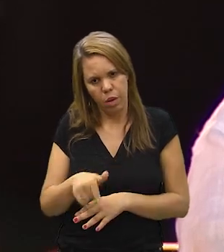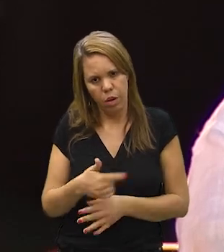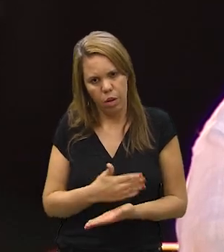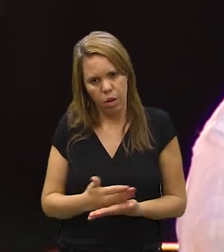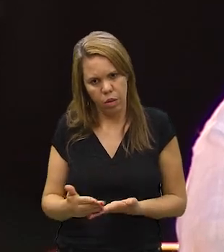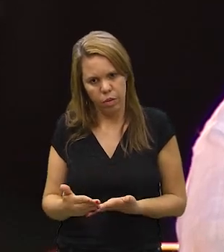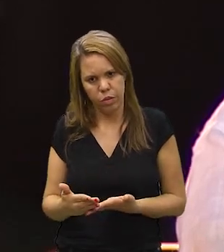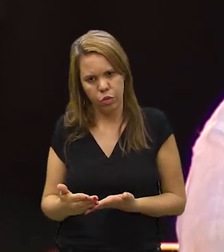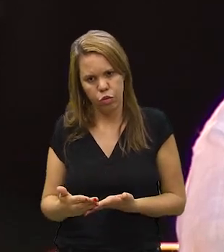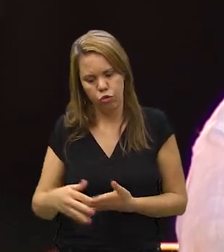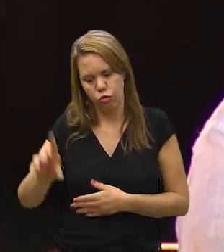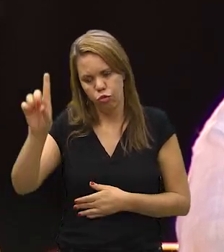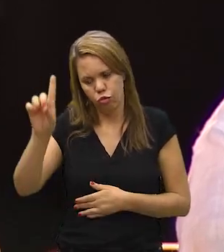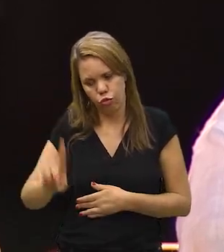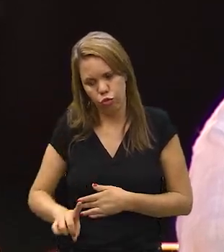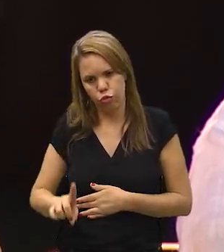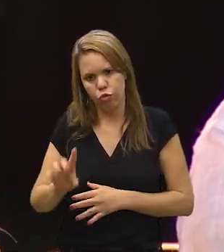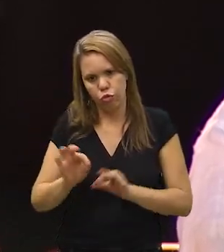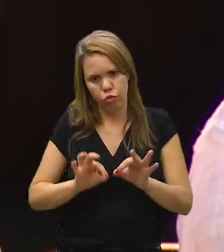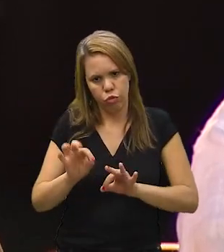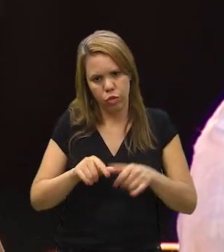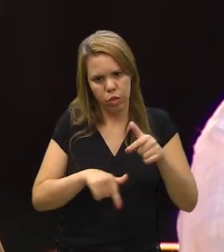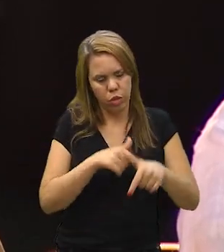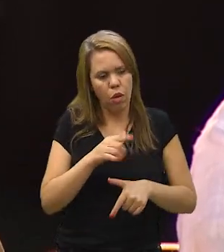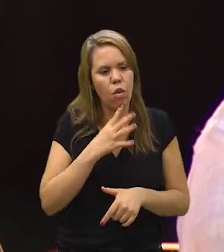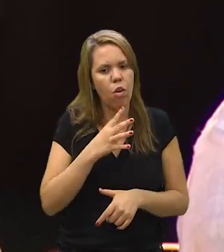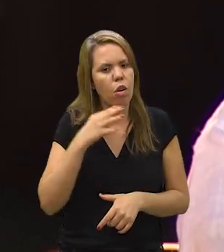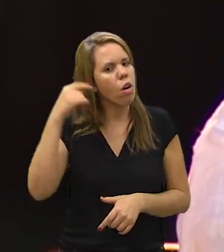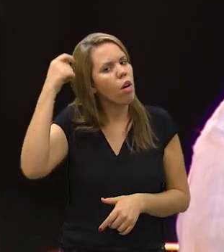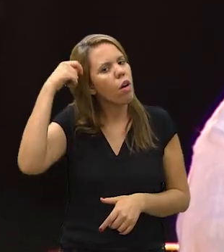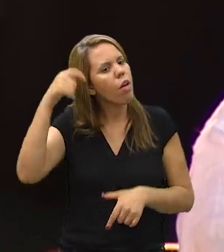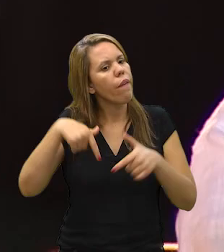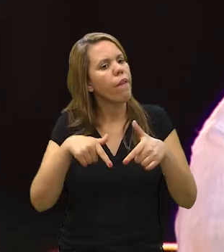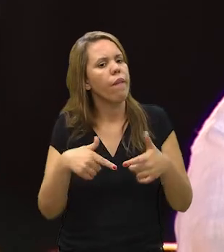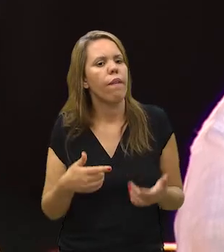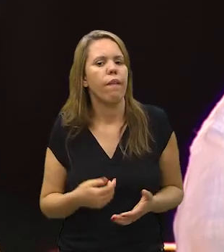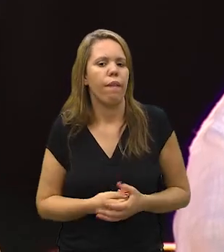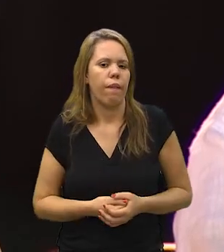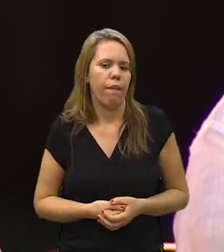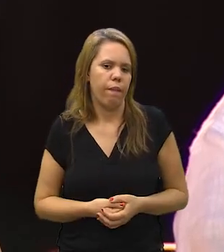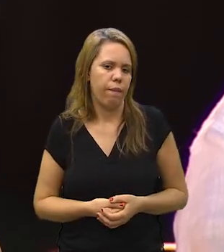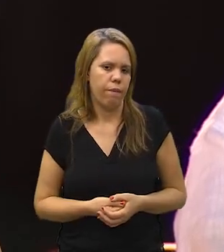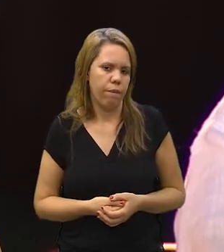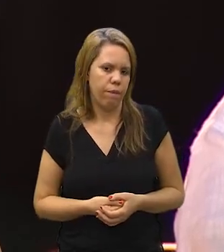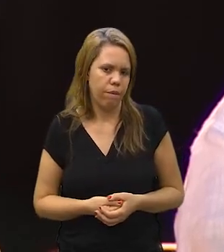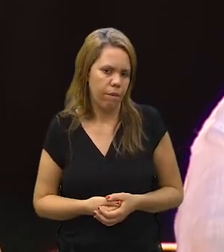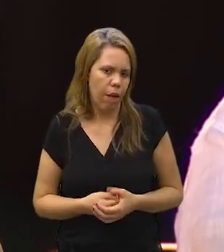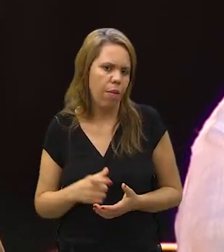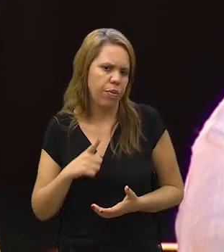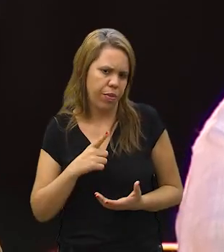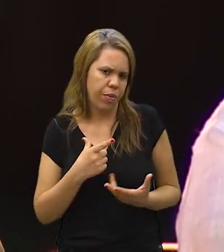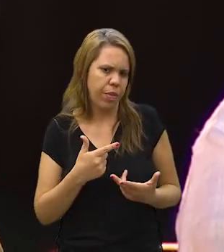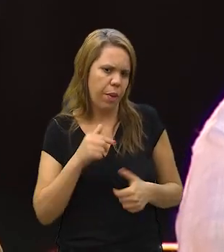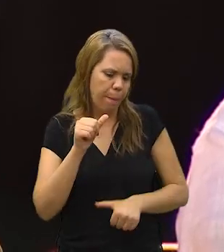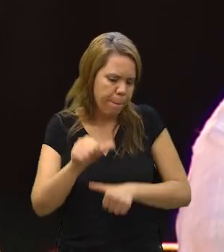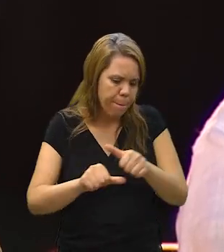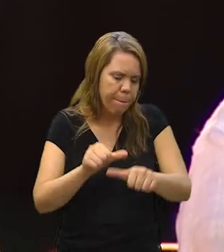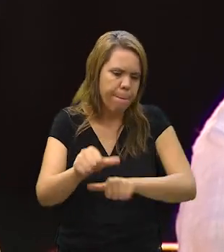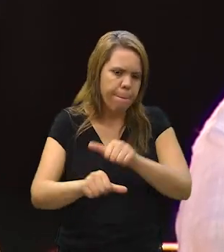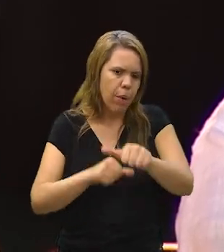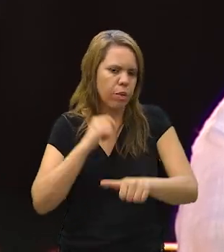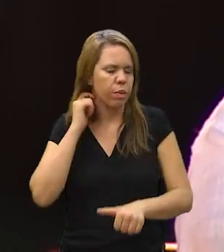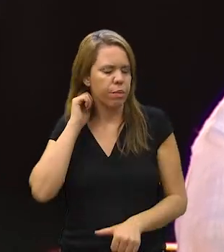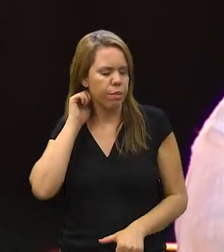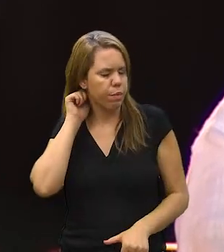quando começa a direção, quando a gente conhece os atores com que a gente vai trabalhar, tem muitas alterações ali no